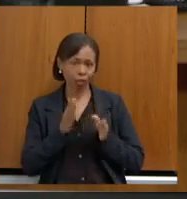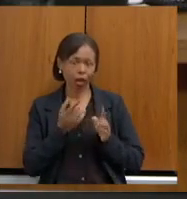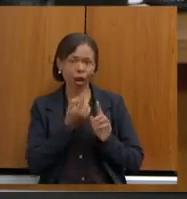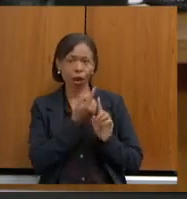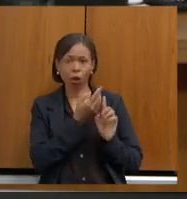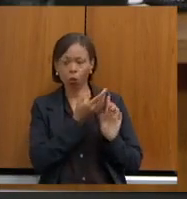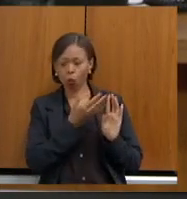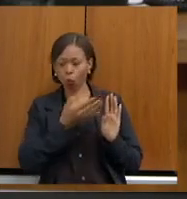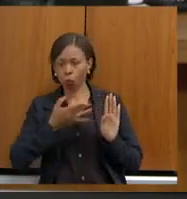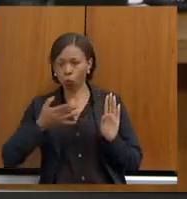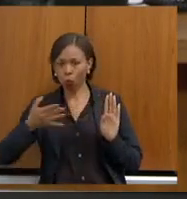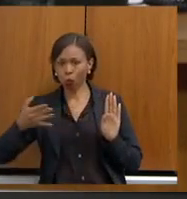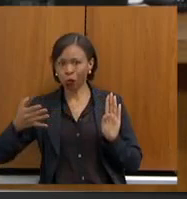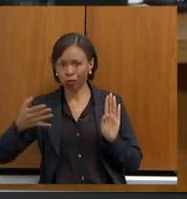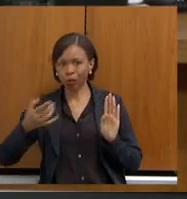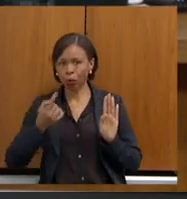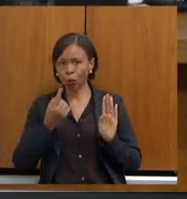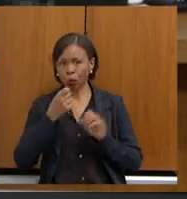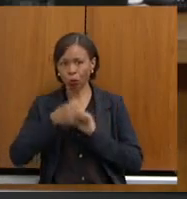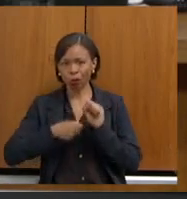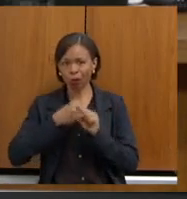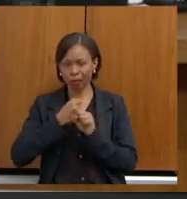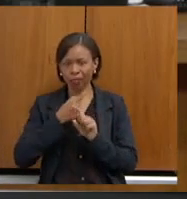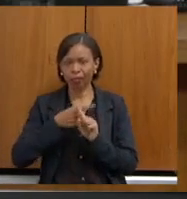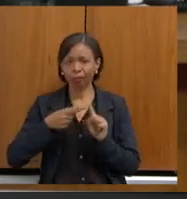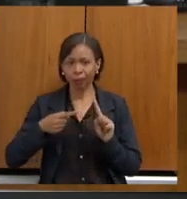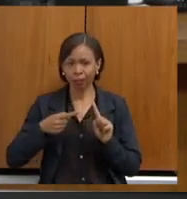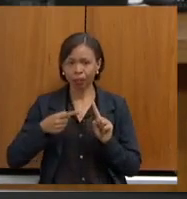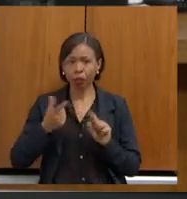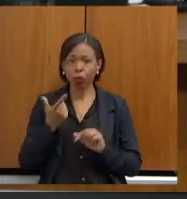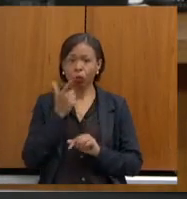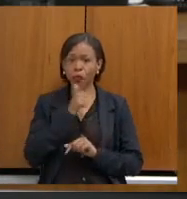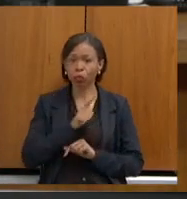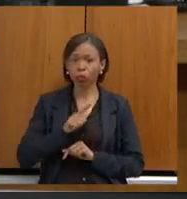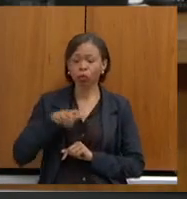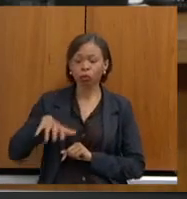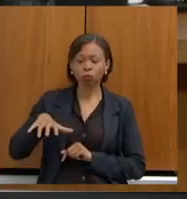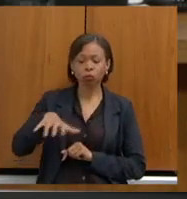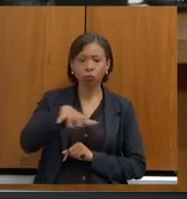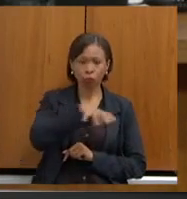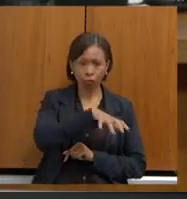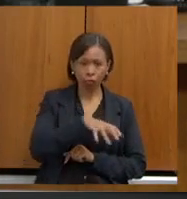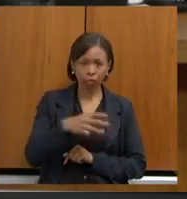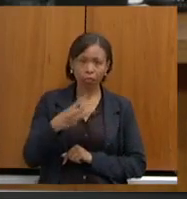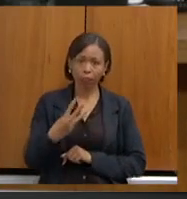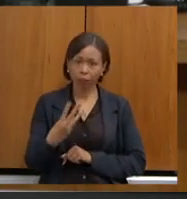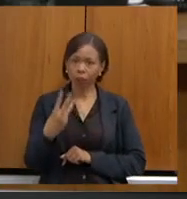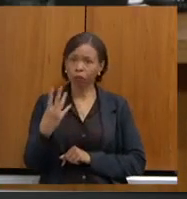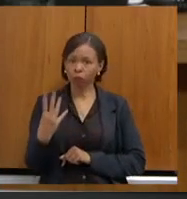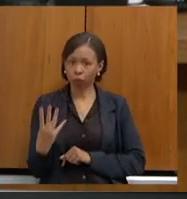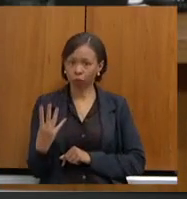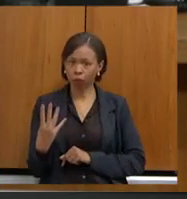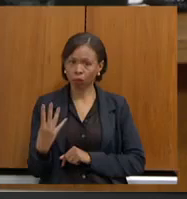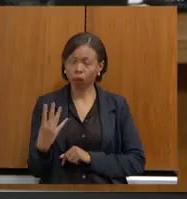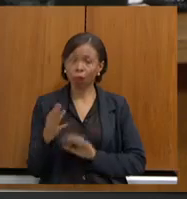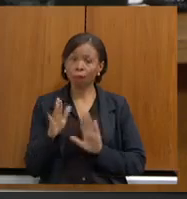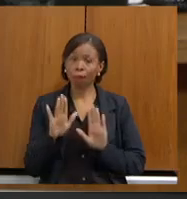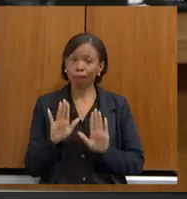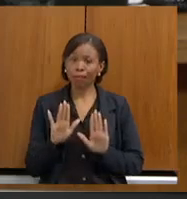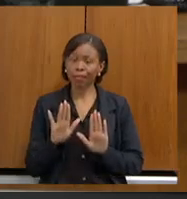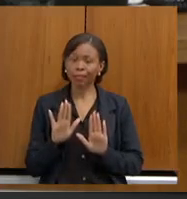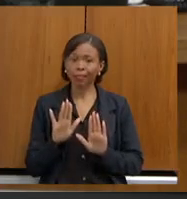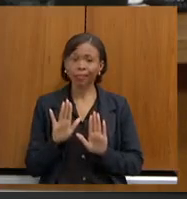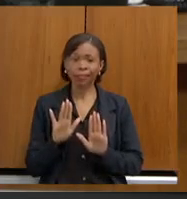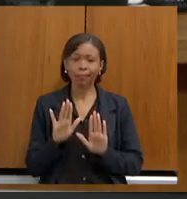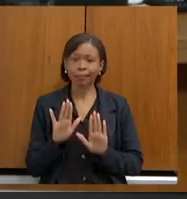34 unidades mas não há não há neste momento definição e não